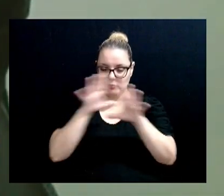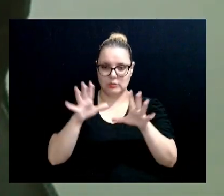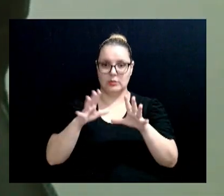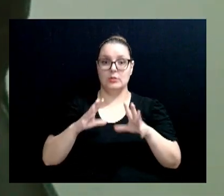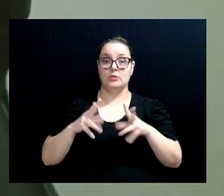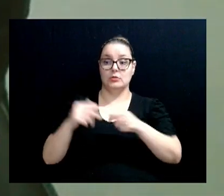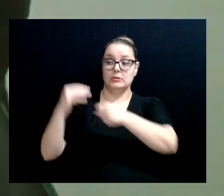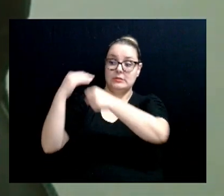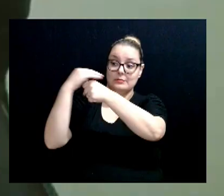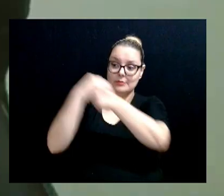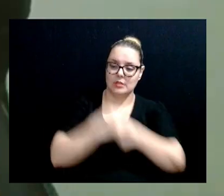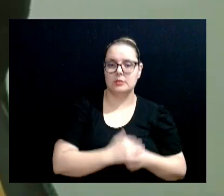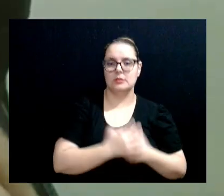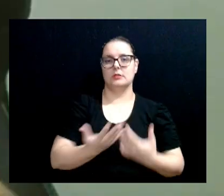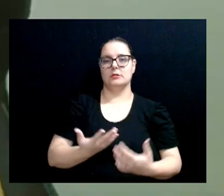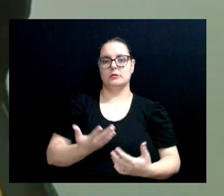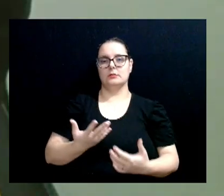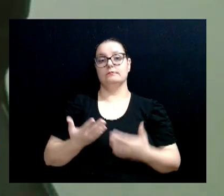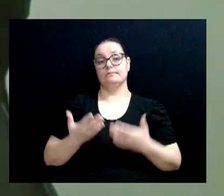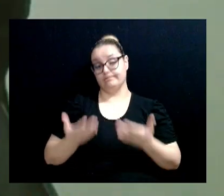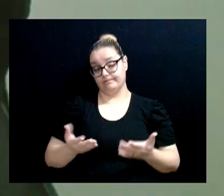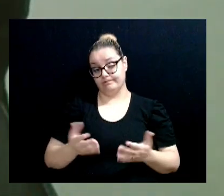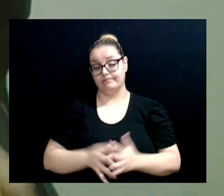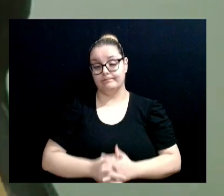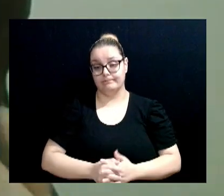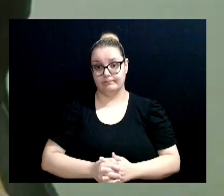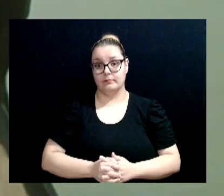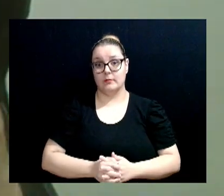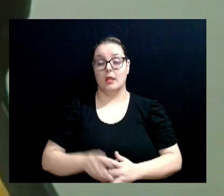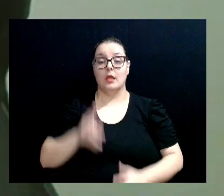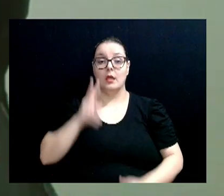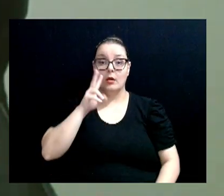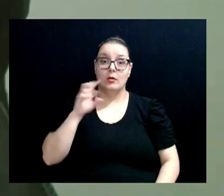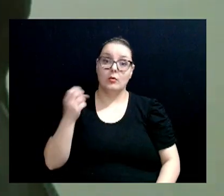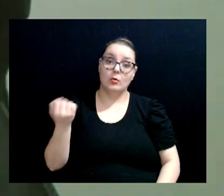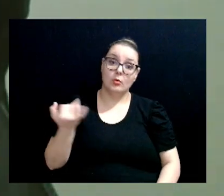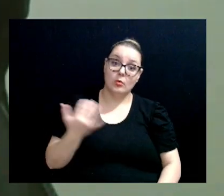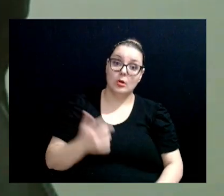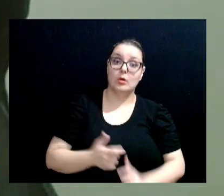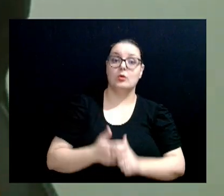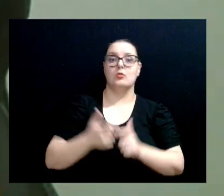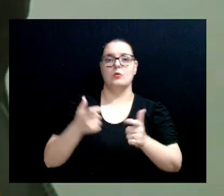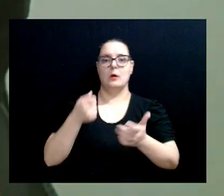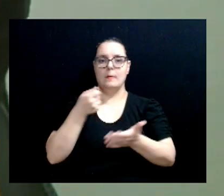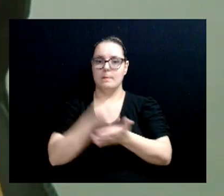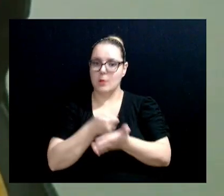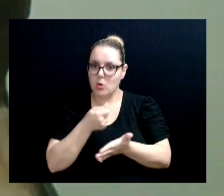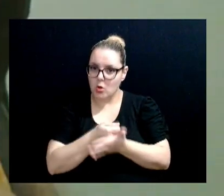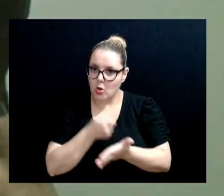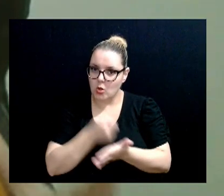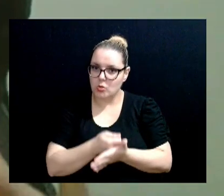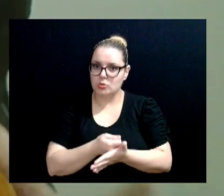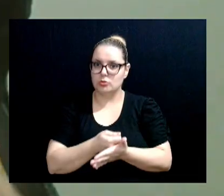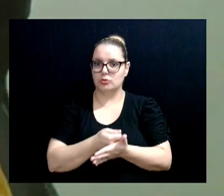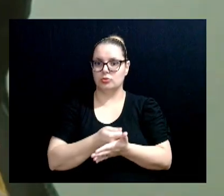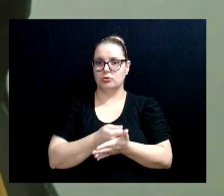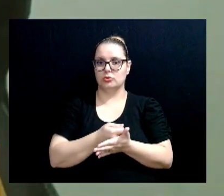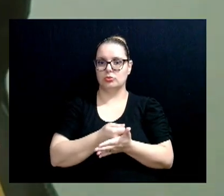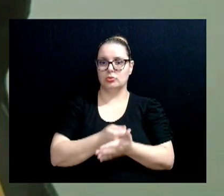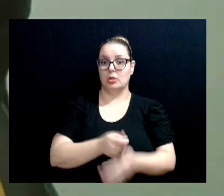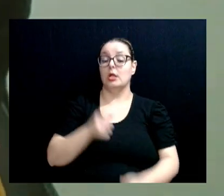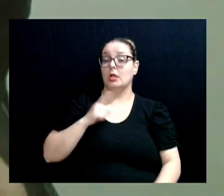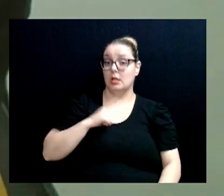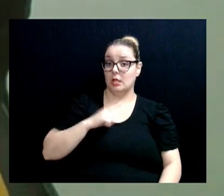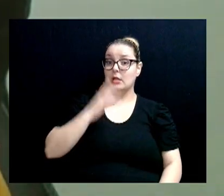que é colocado, né? Eu vejo assim que quanto maior rigidez a gente tem em